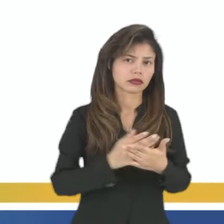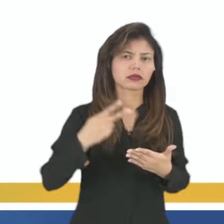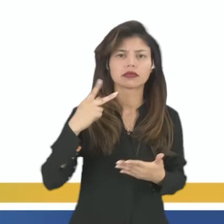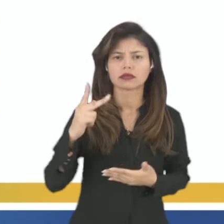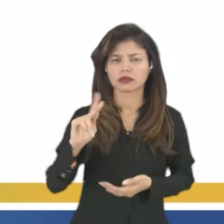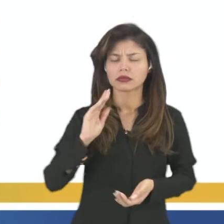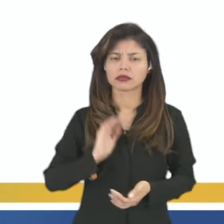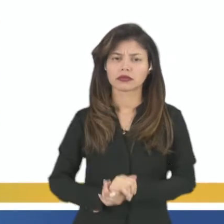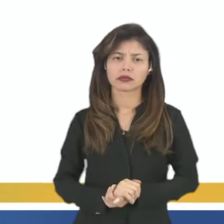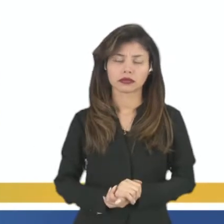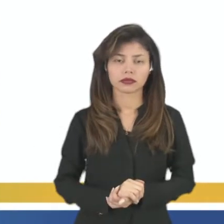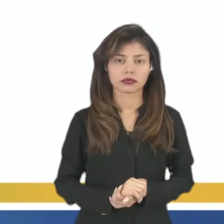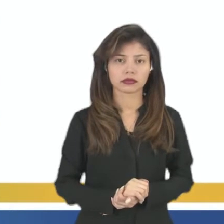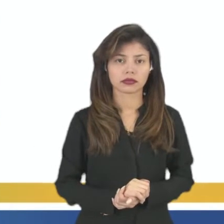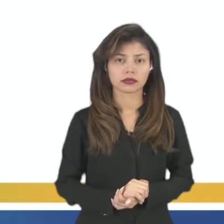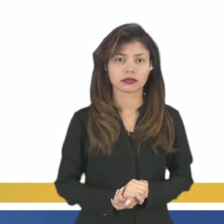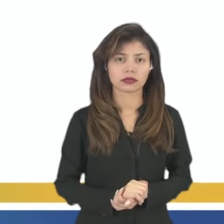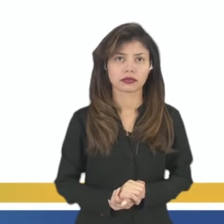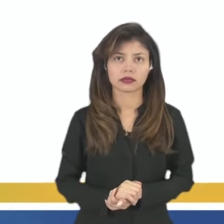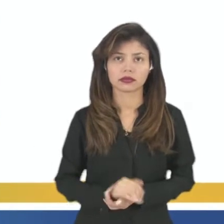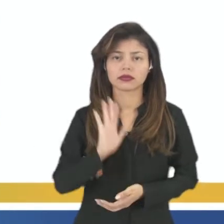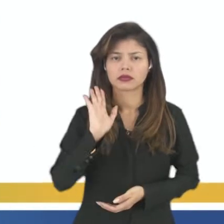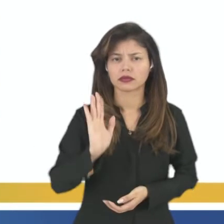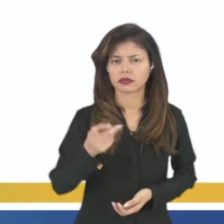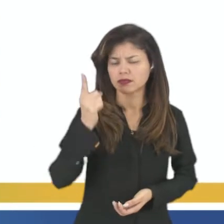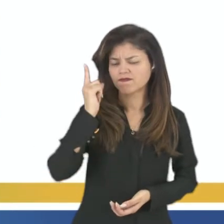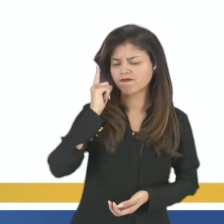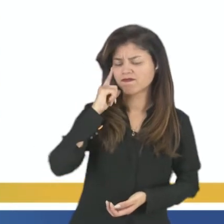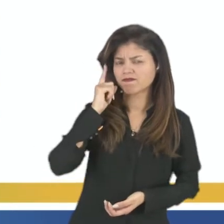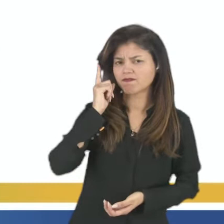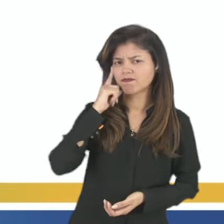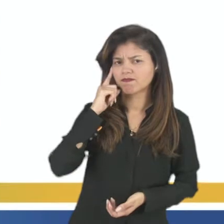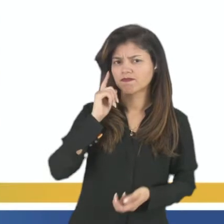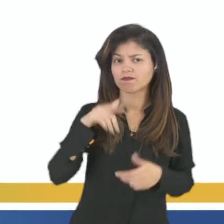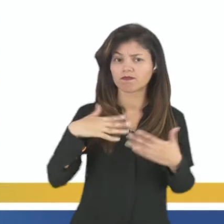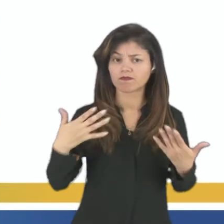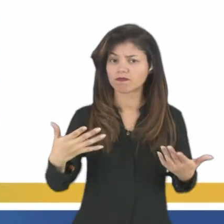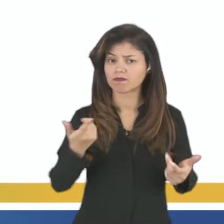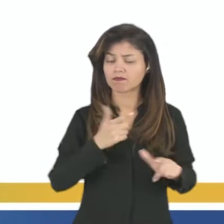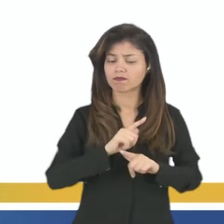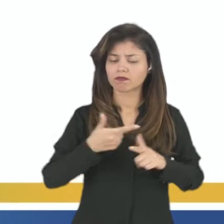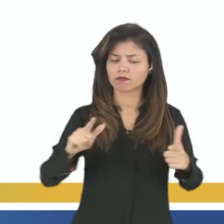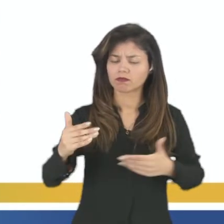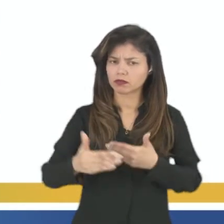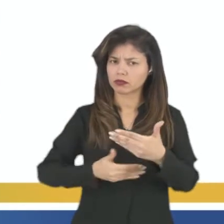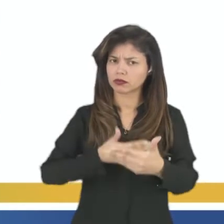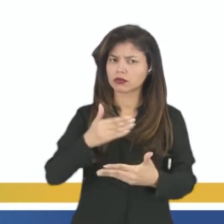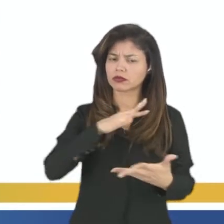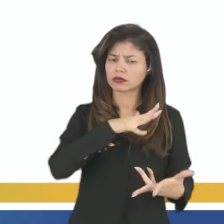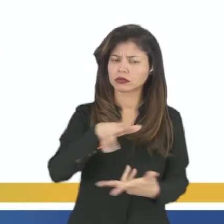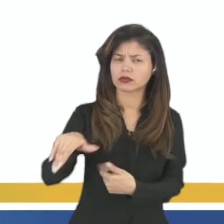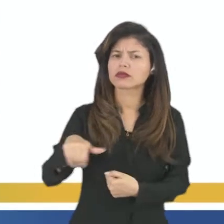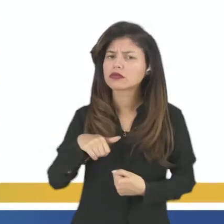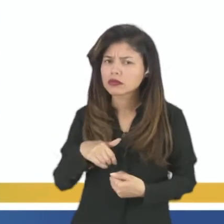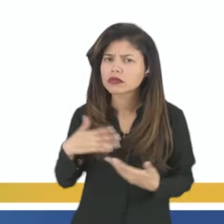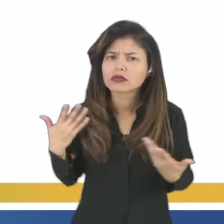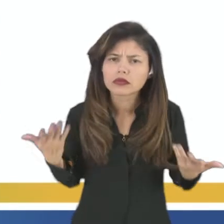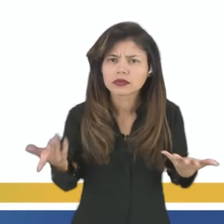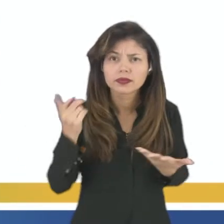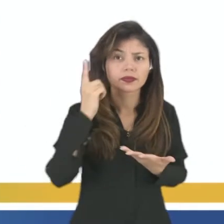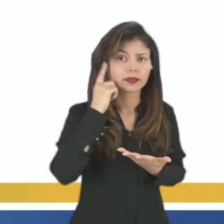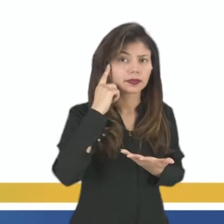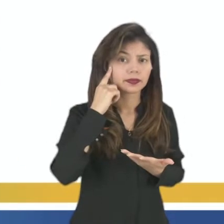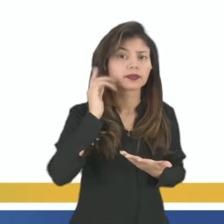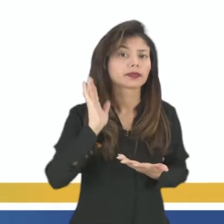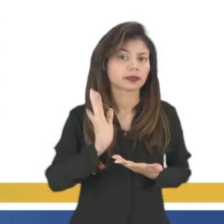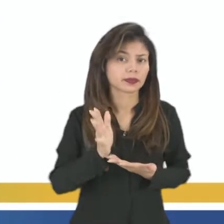mais desenvolvidas do mundo, você já imaginou você morar em uma cidade, né, mais desenvolvida do mundo? É uma pergunta. Você já pensou,